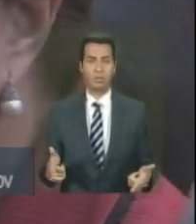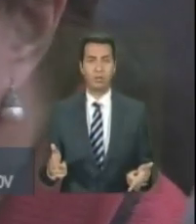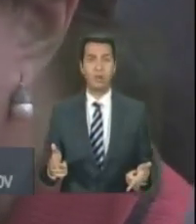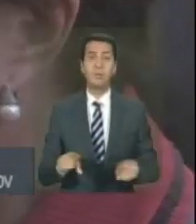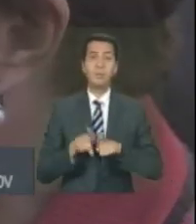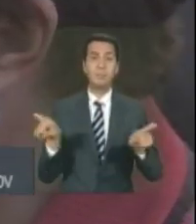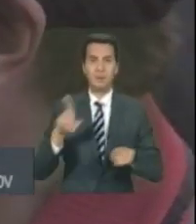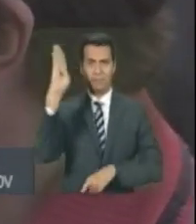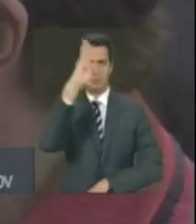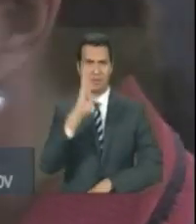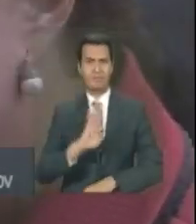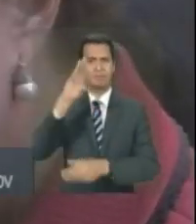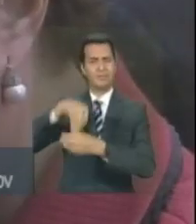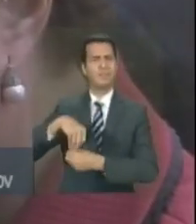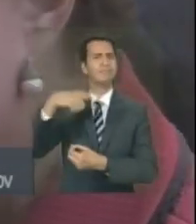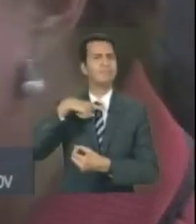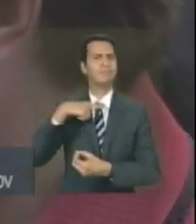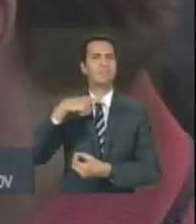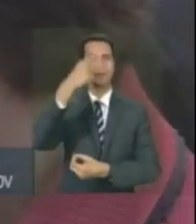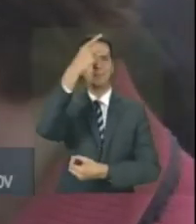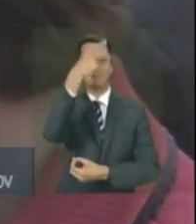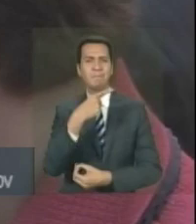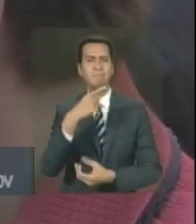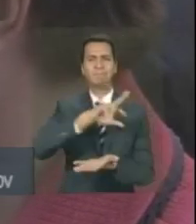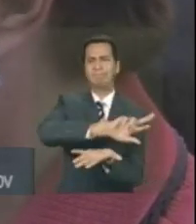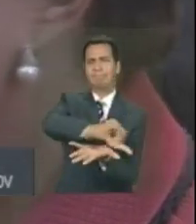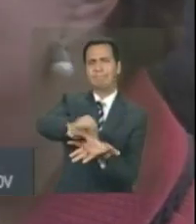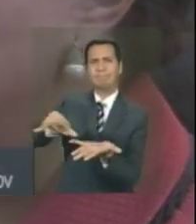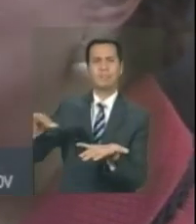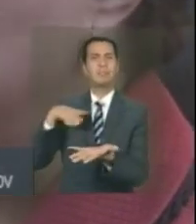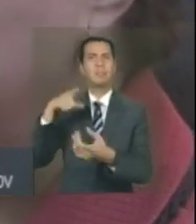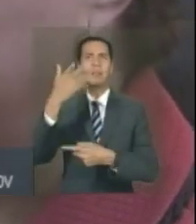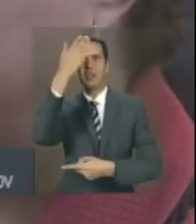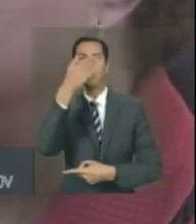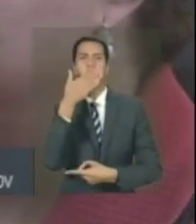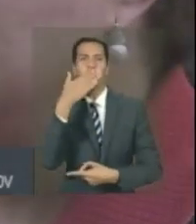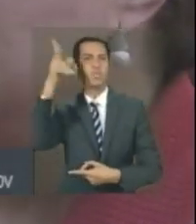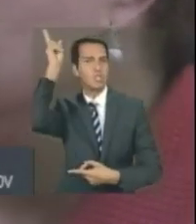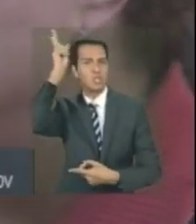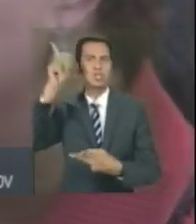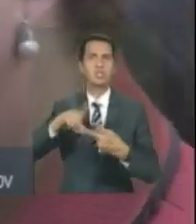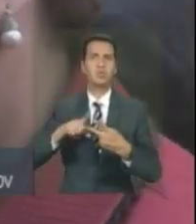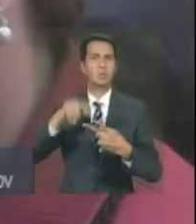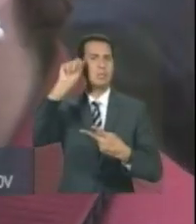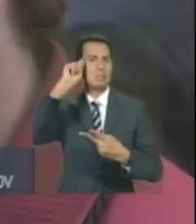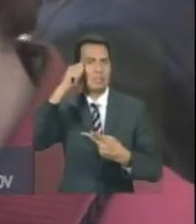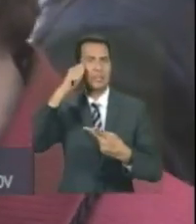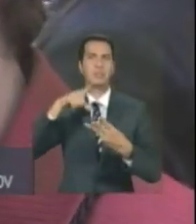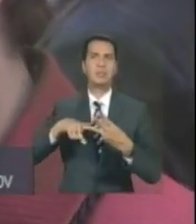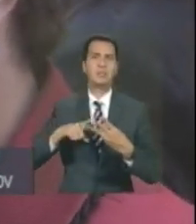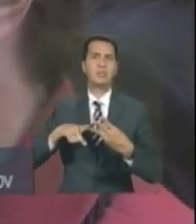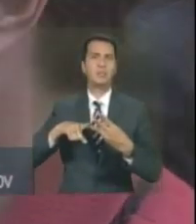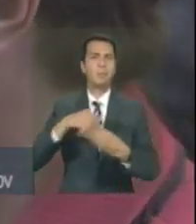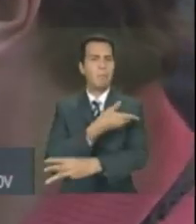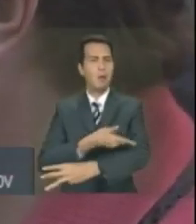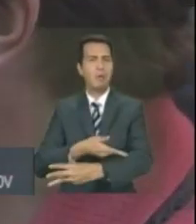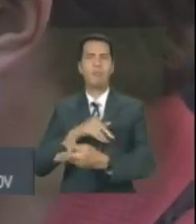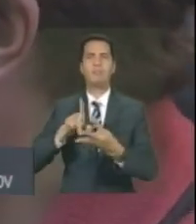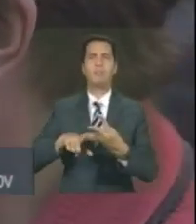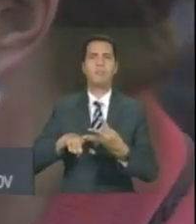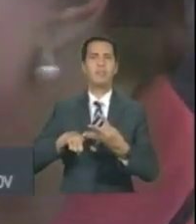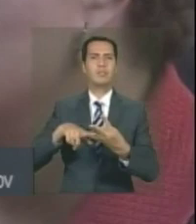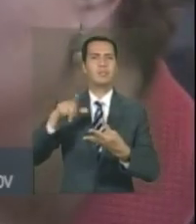tem europeus, índios, negros, tem asiáticos também,